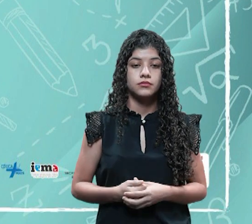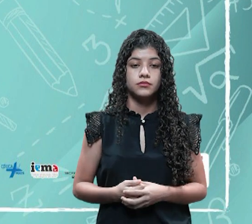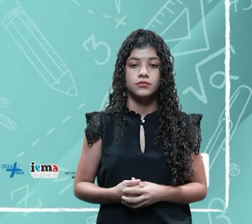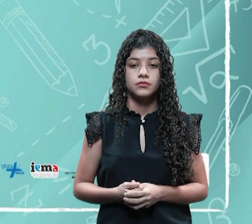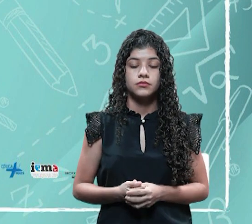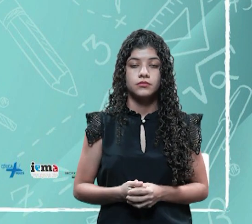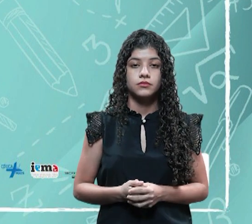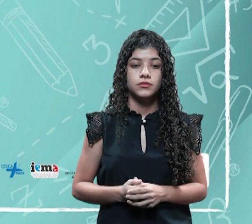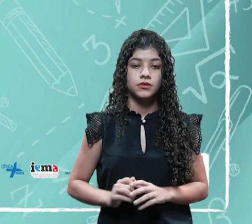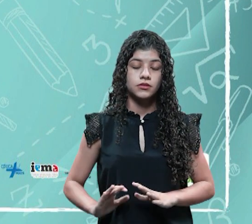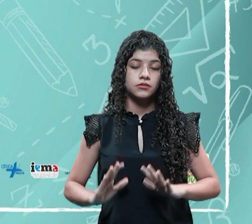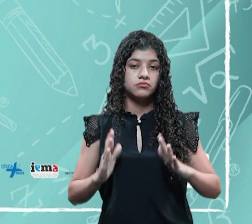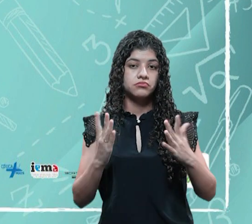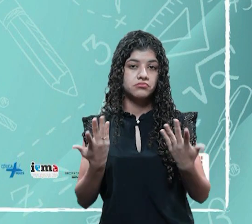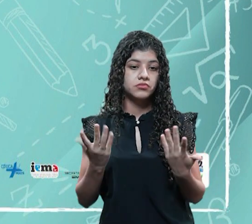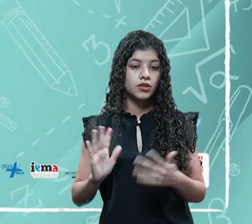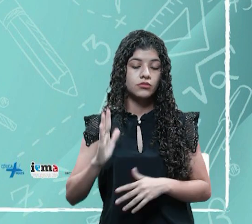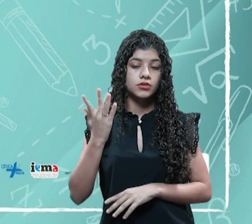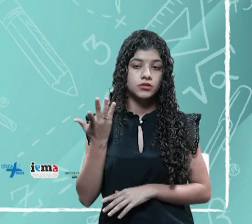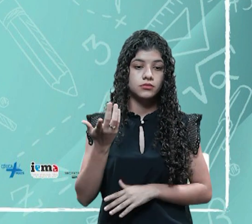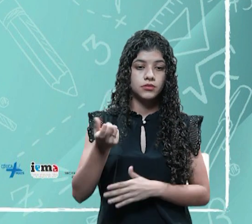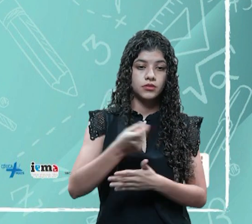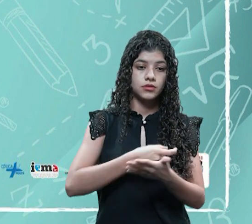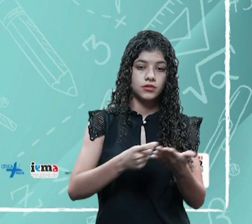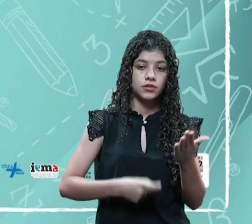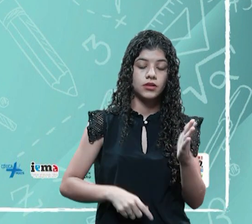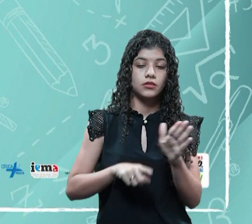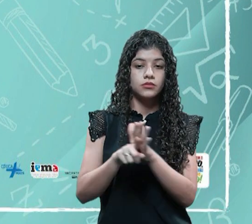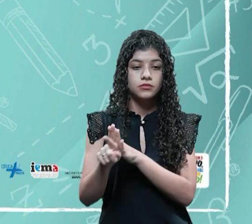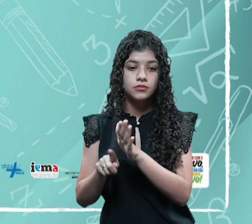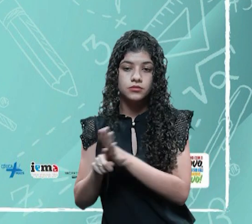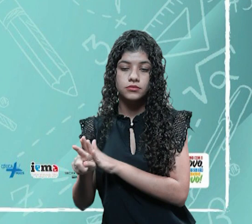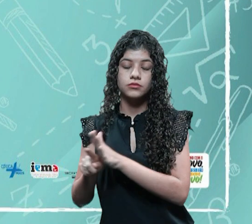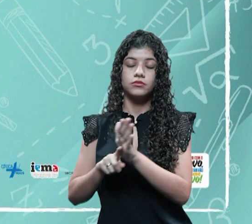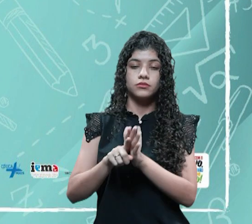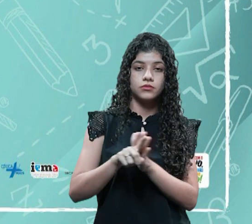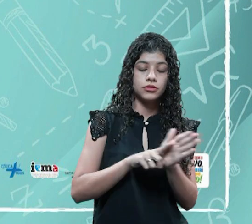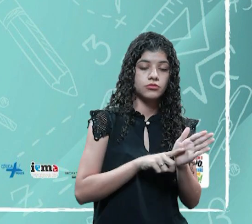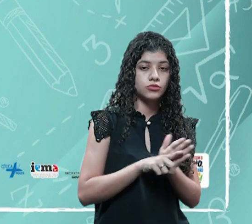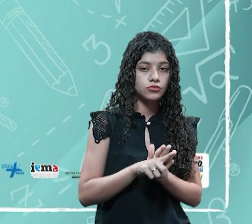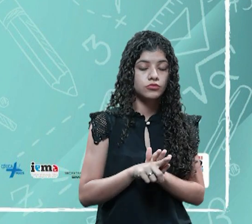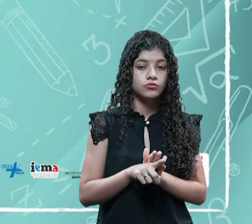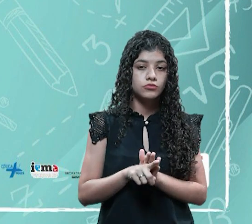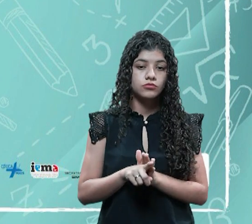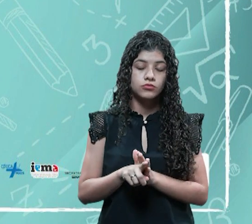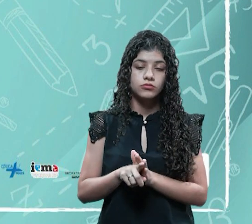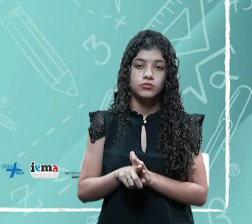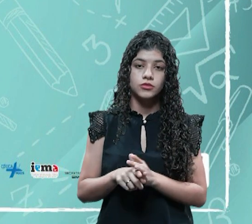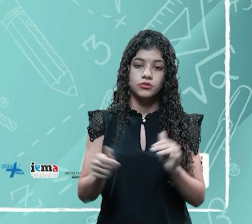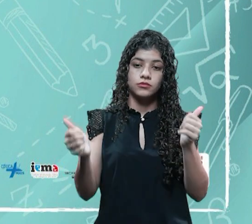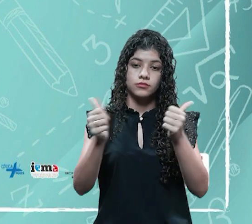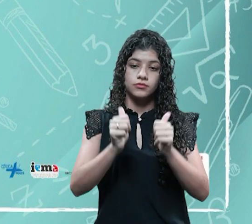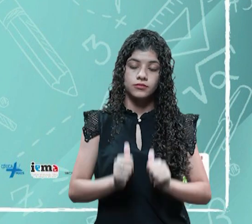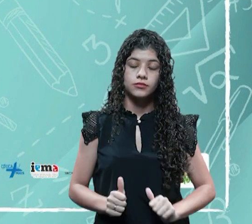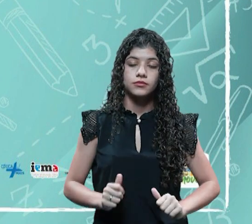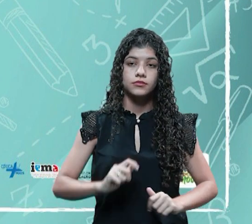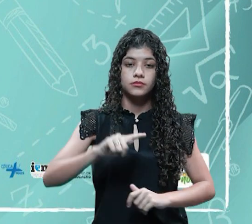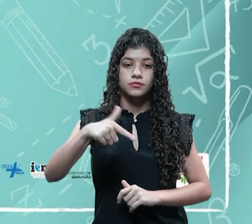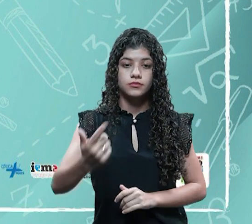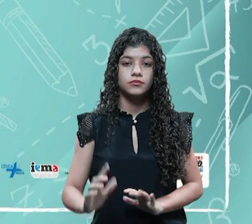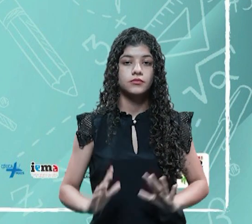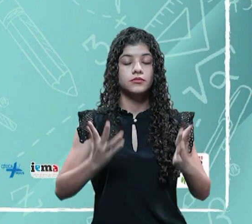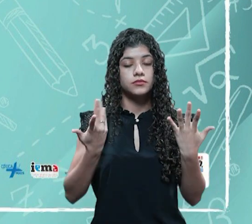as atas de reuniões, os questionários que eu mostrei para vocês, né? De avaliações dos participantes. Então,